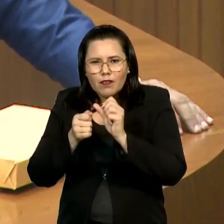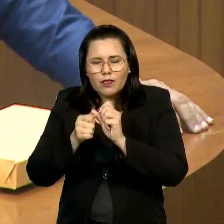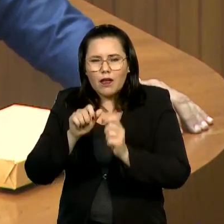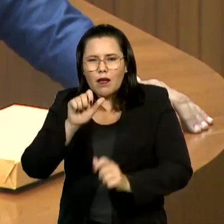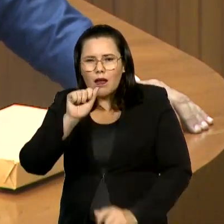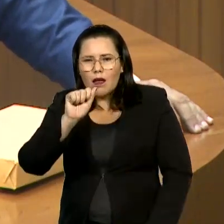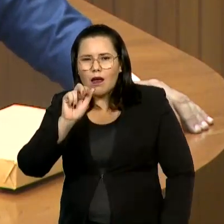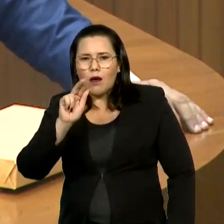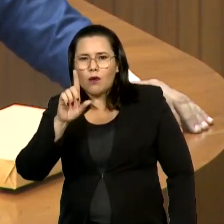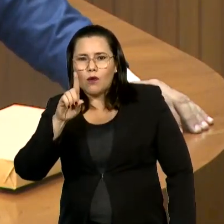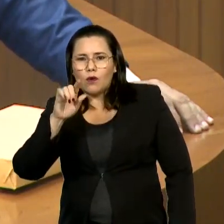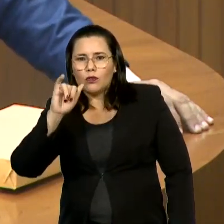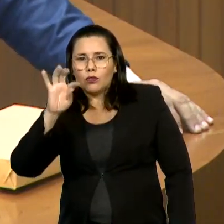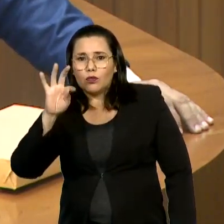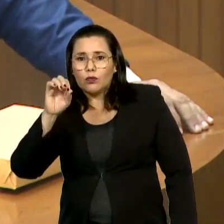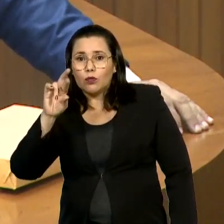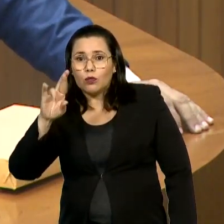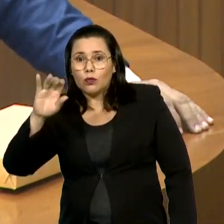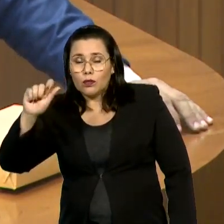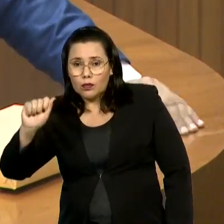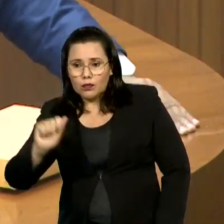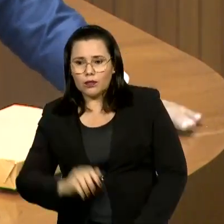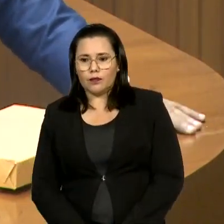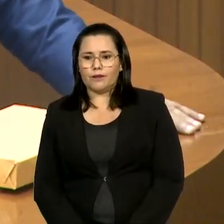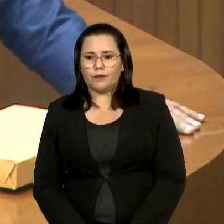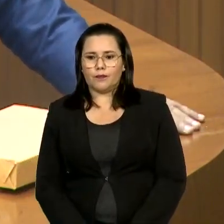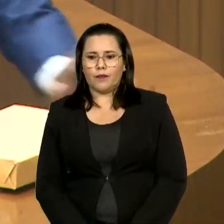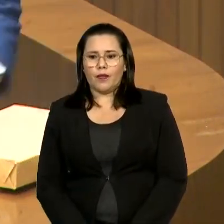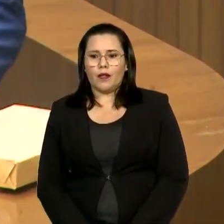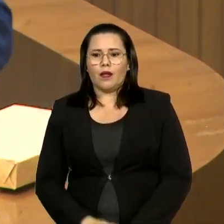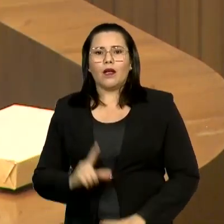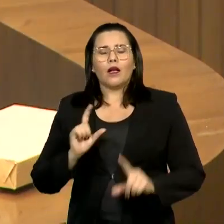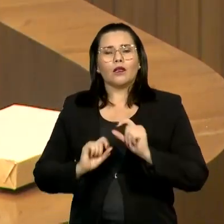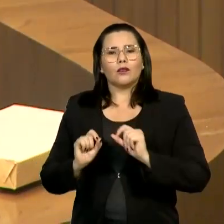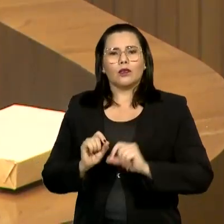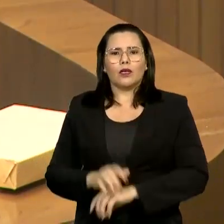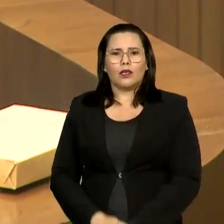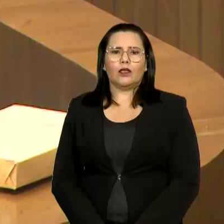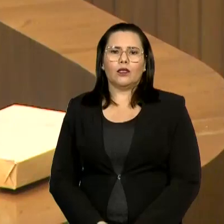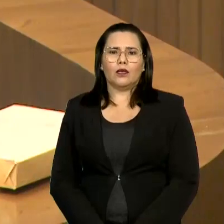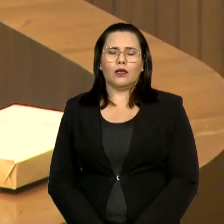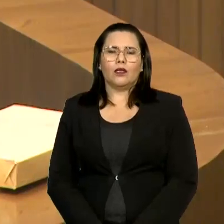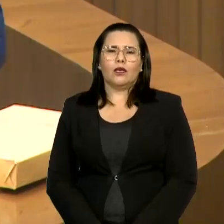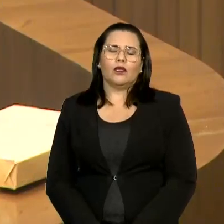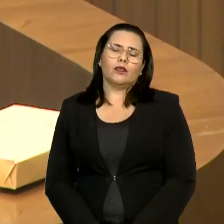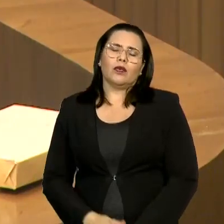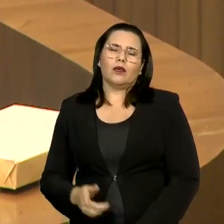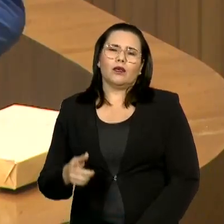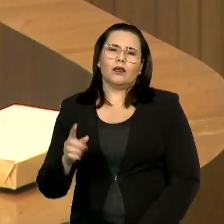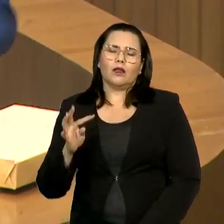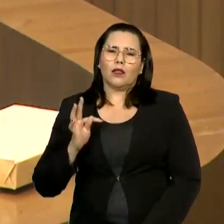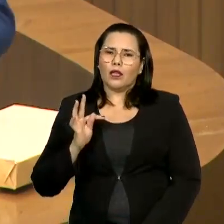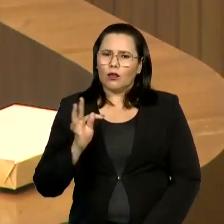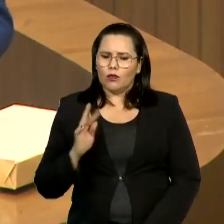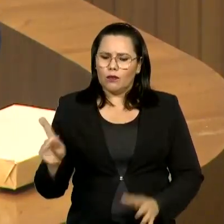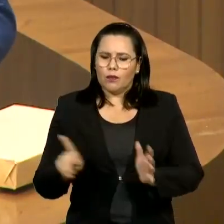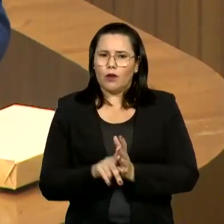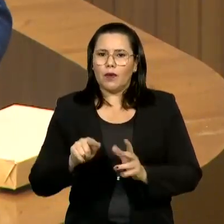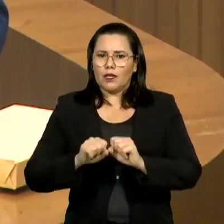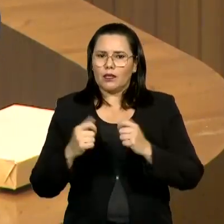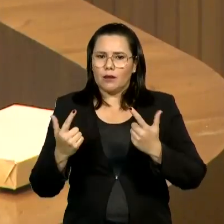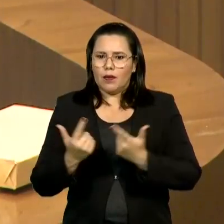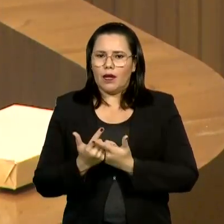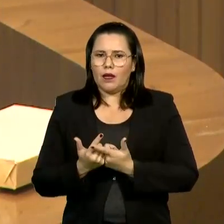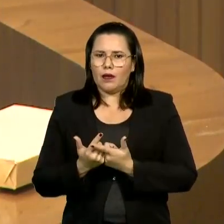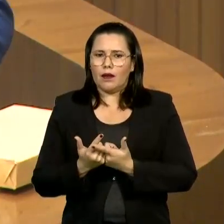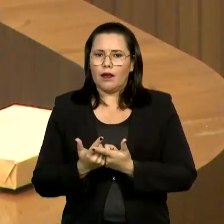da Diretoria de Tecnologia da Assembleia e constatou, verificou que não houve manipulação